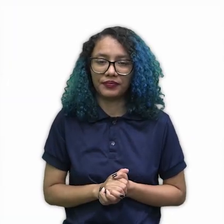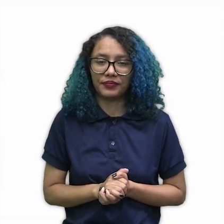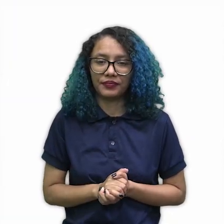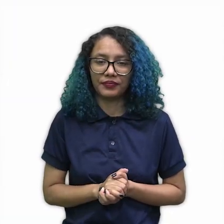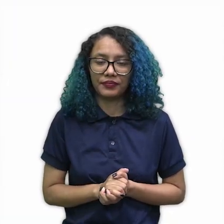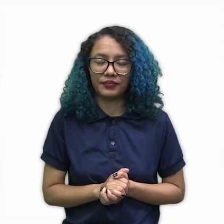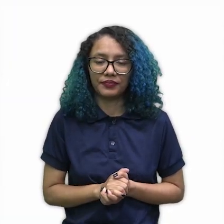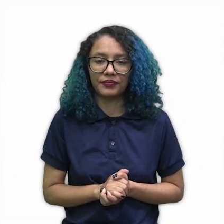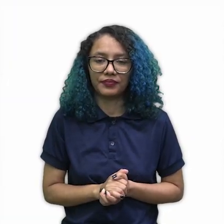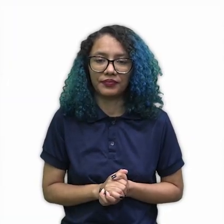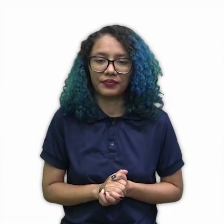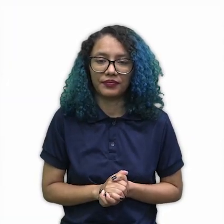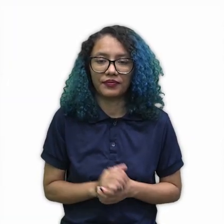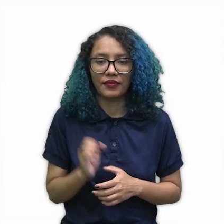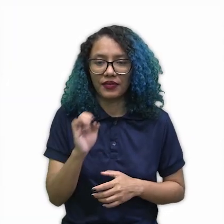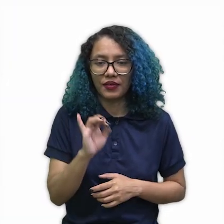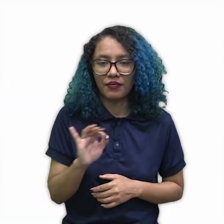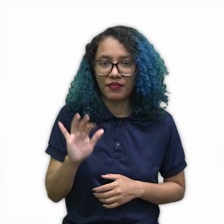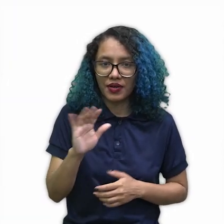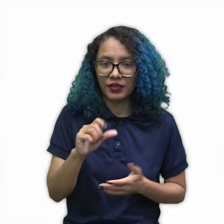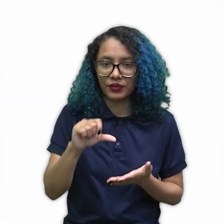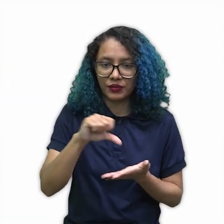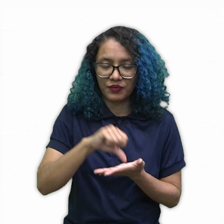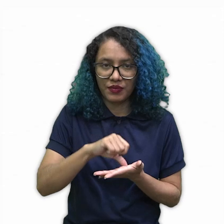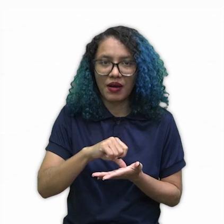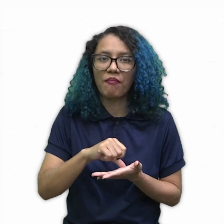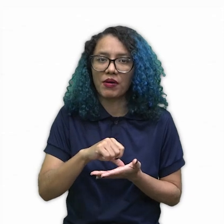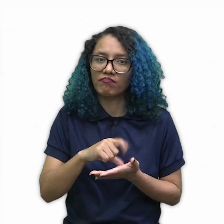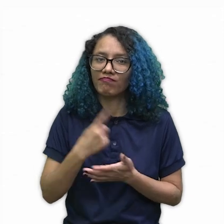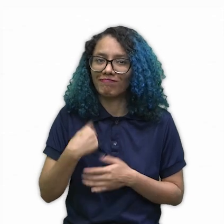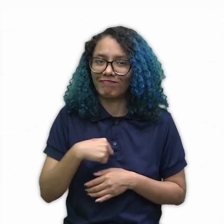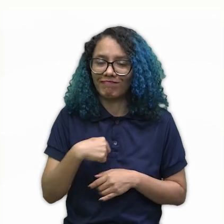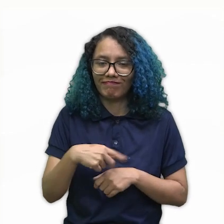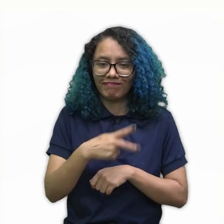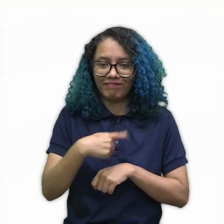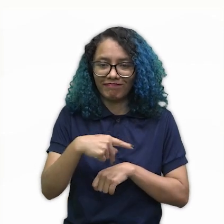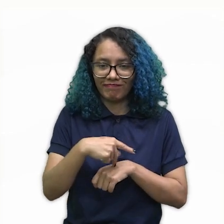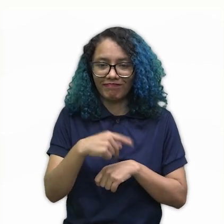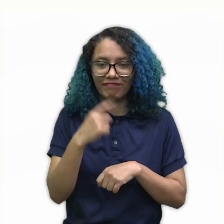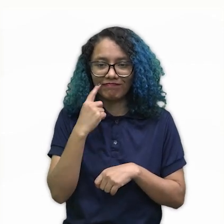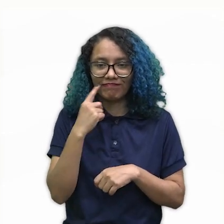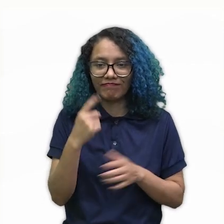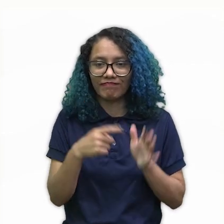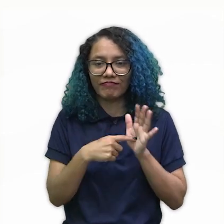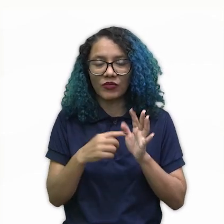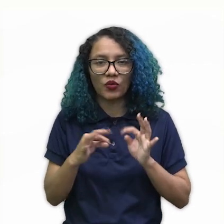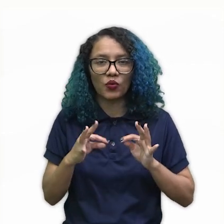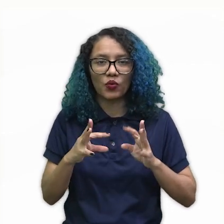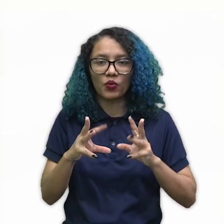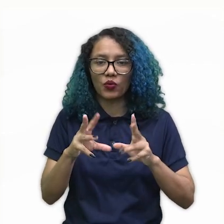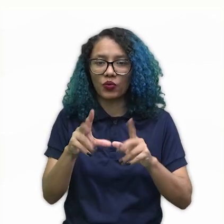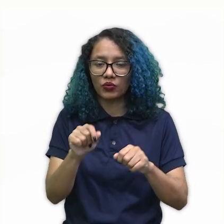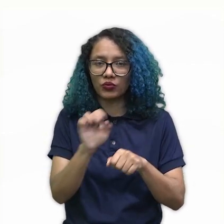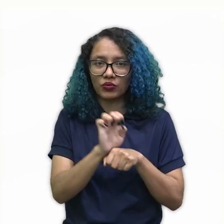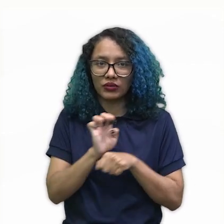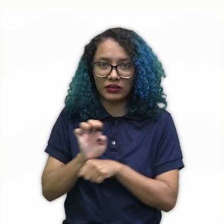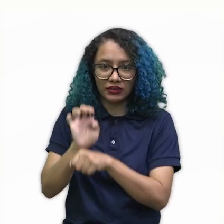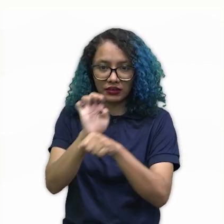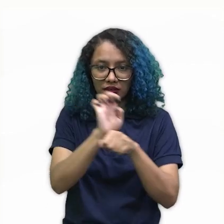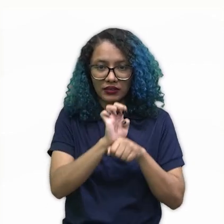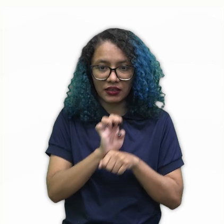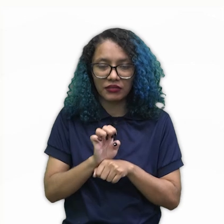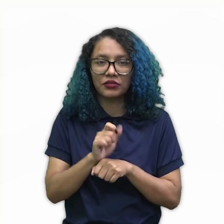temos aqui uma imagem, um mapa, na realidade, do nosso país. Estão destacados aqui todas as unidades da federação.